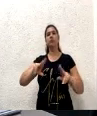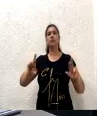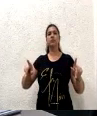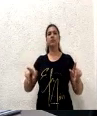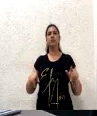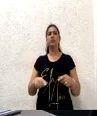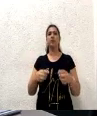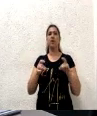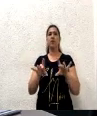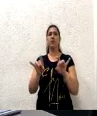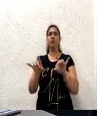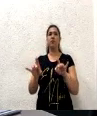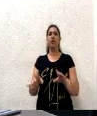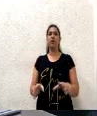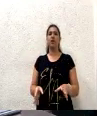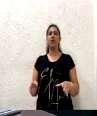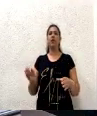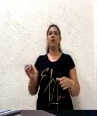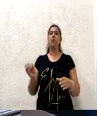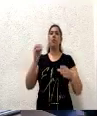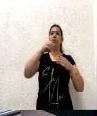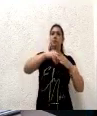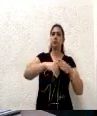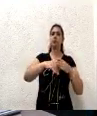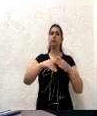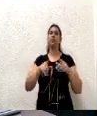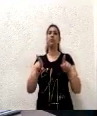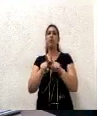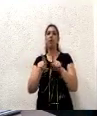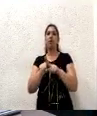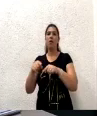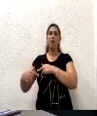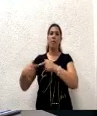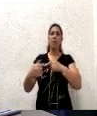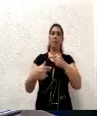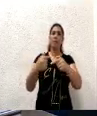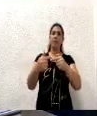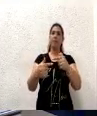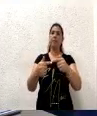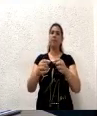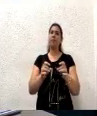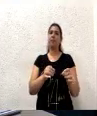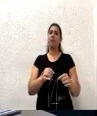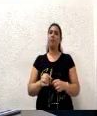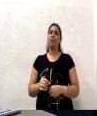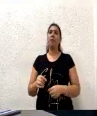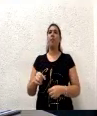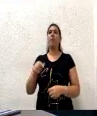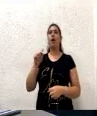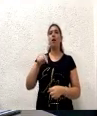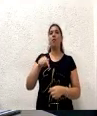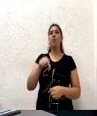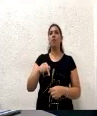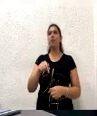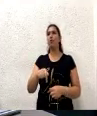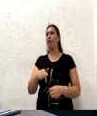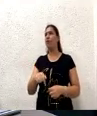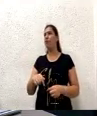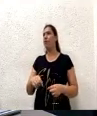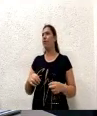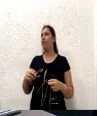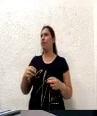para implantação, administração, manutenção e gestão dos circuitos cicloturísticos